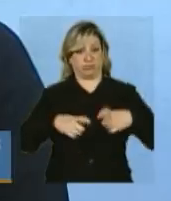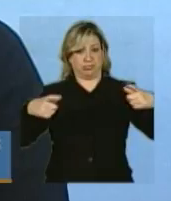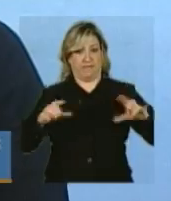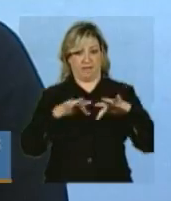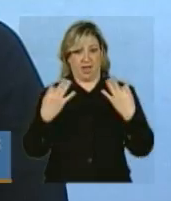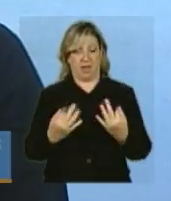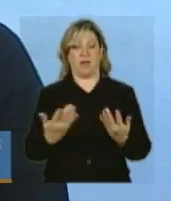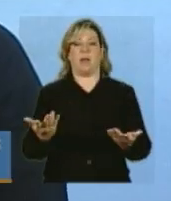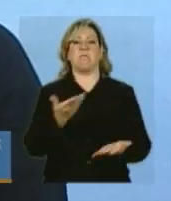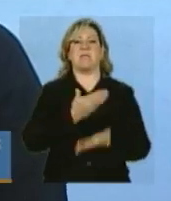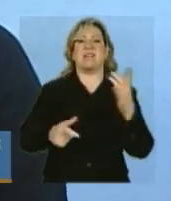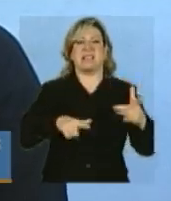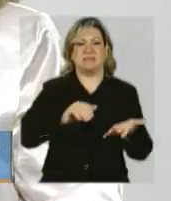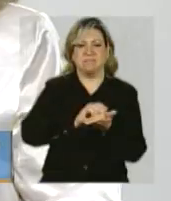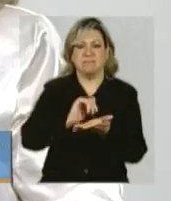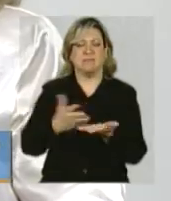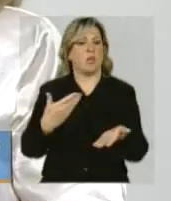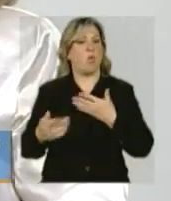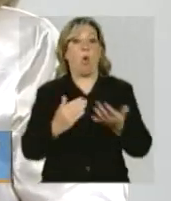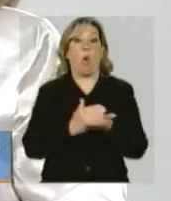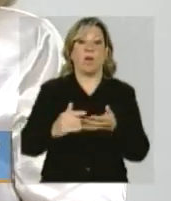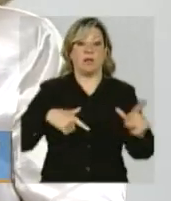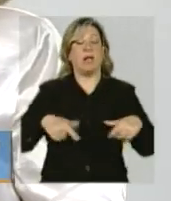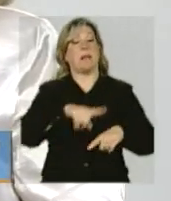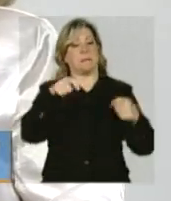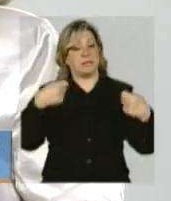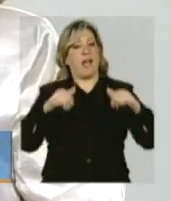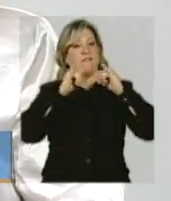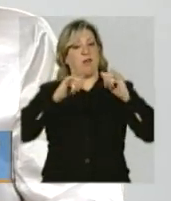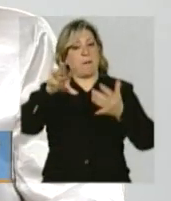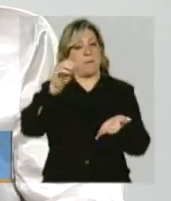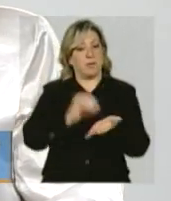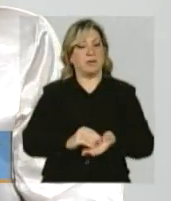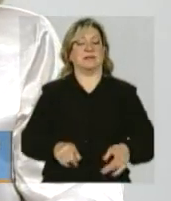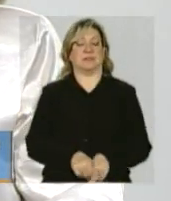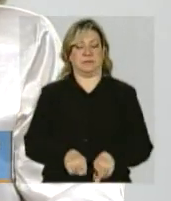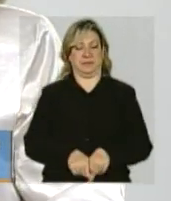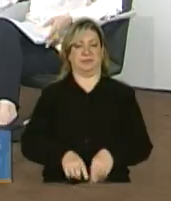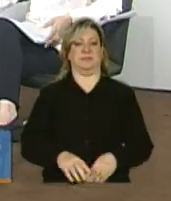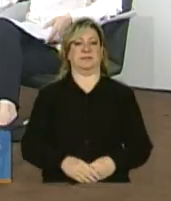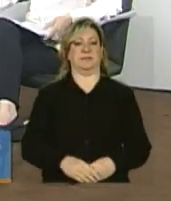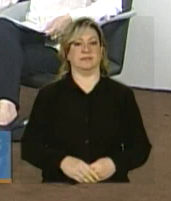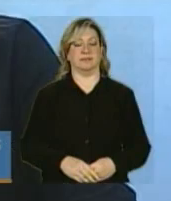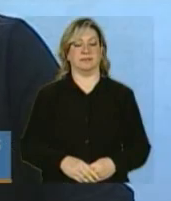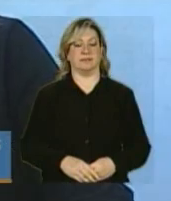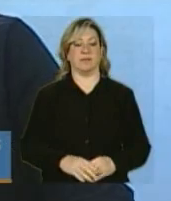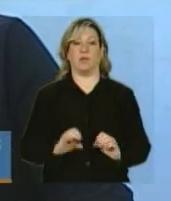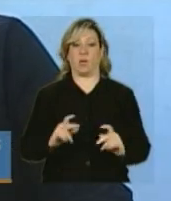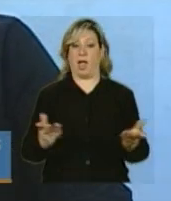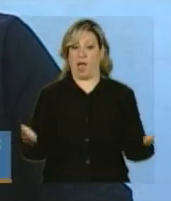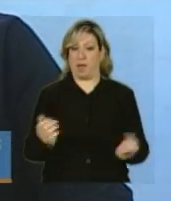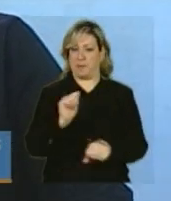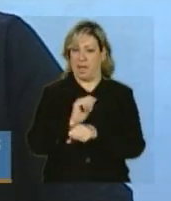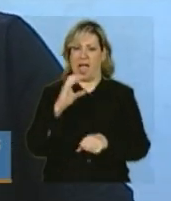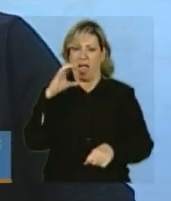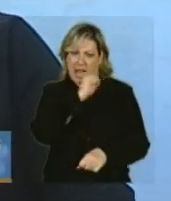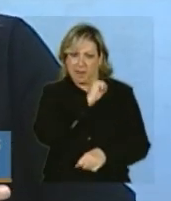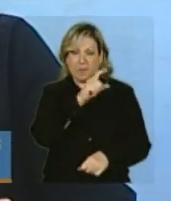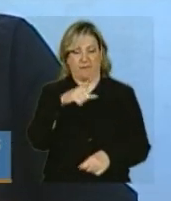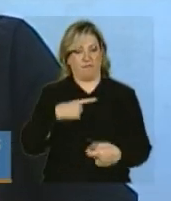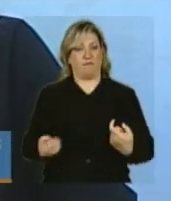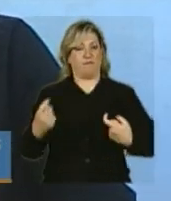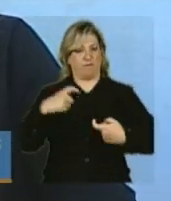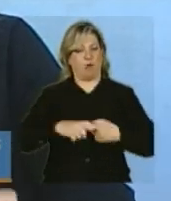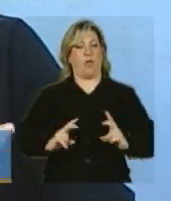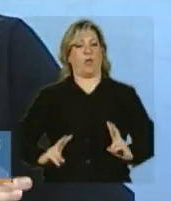trabalho, começou a trabalhar, enfim, essas situações devem ser atualizadas. Bom, então agora a gente vai a um breve intervalo, mas a